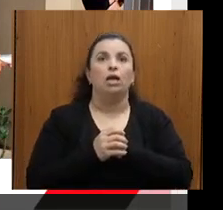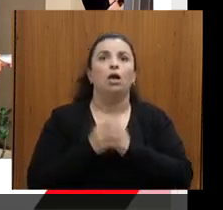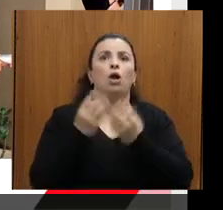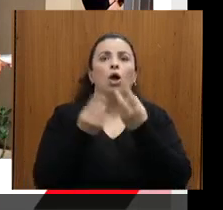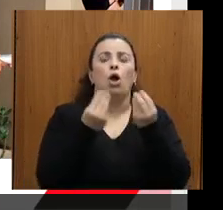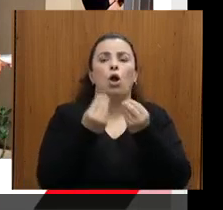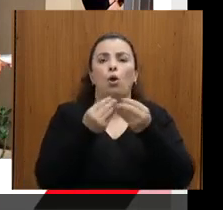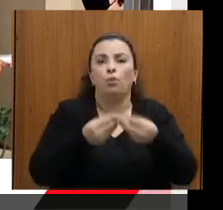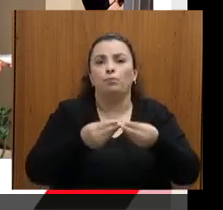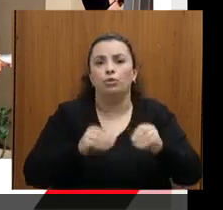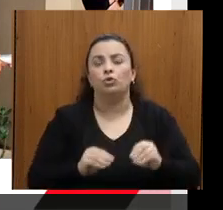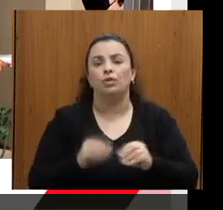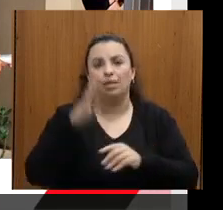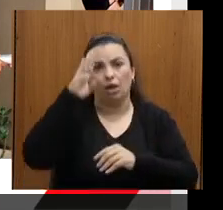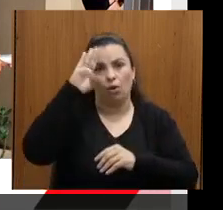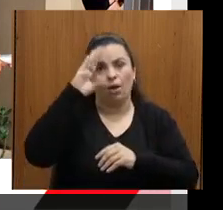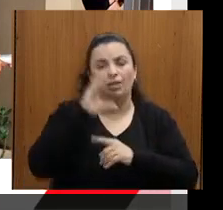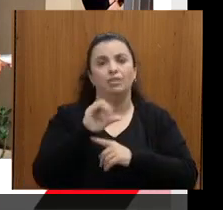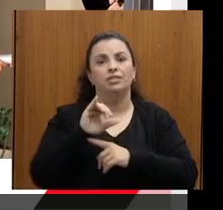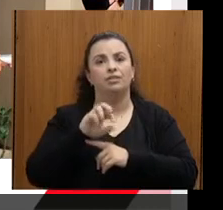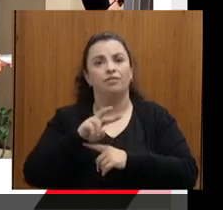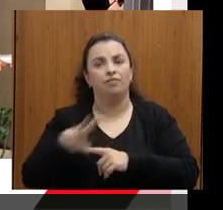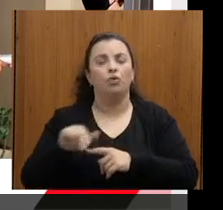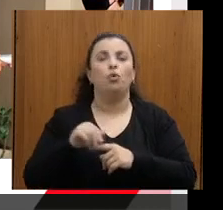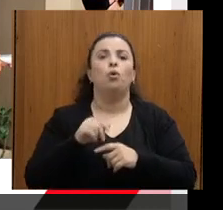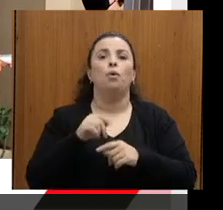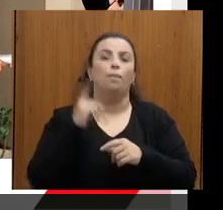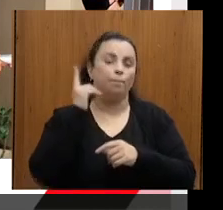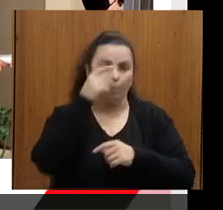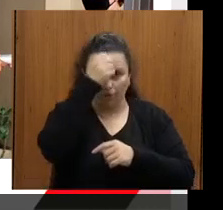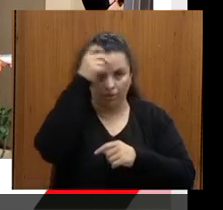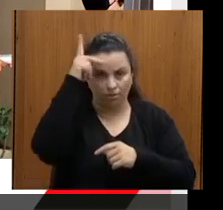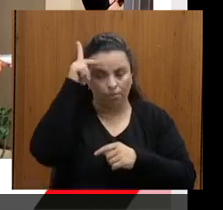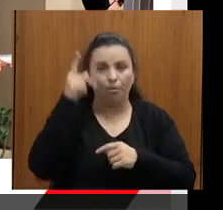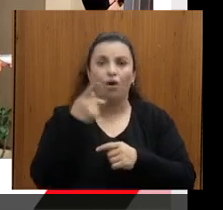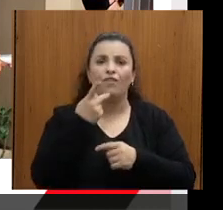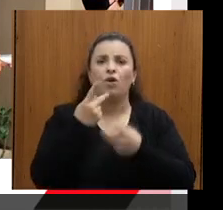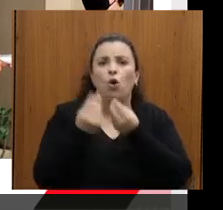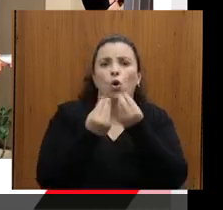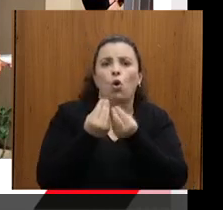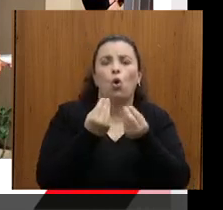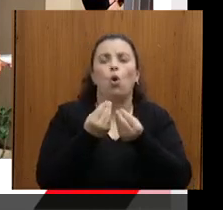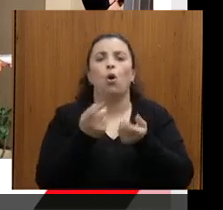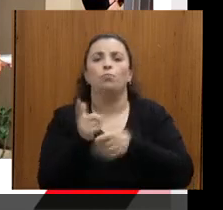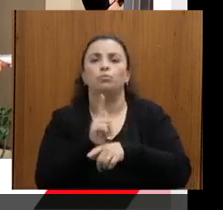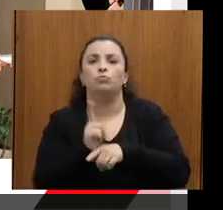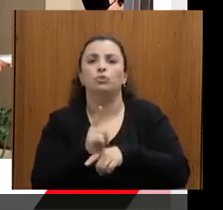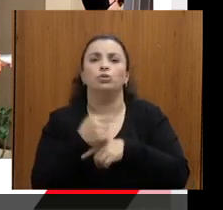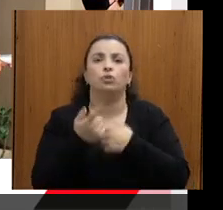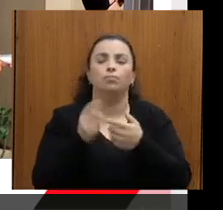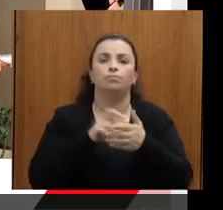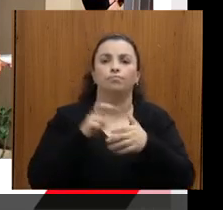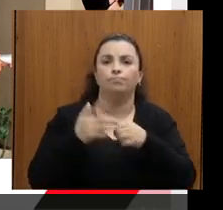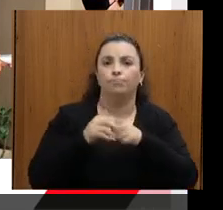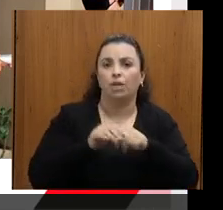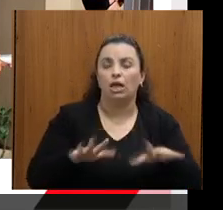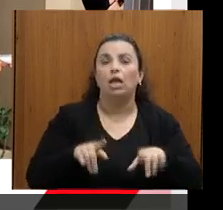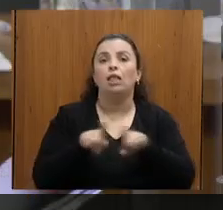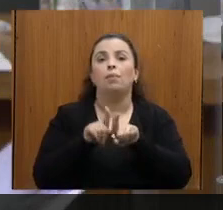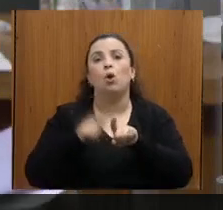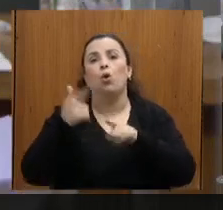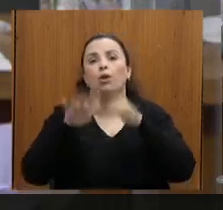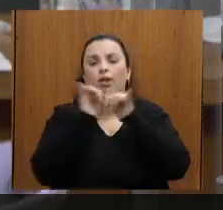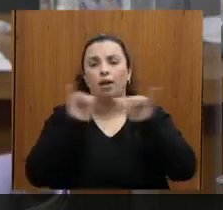Municipal de Belo Horizonte dos impactos da pandemia e ainda uma campanha liderada pela Fundação João Pinheiro de condicionização e